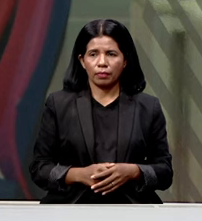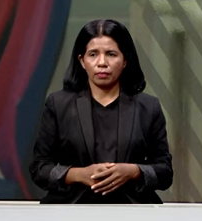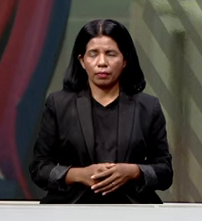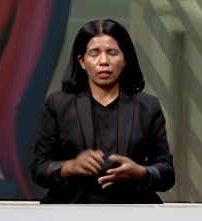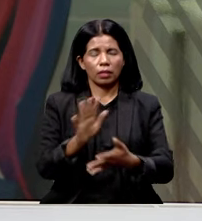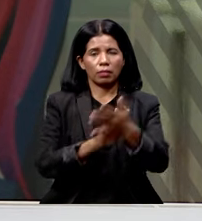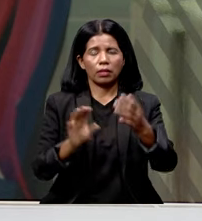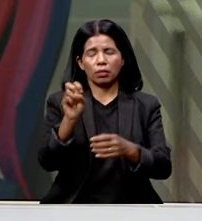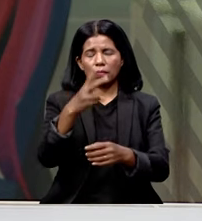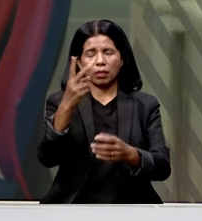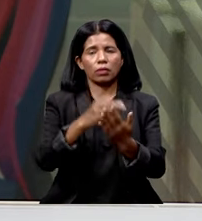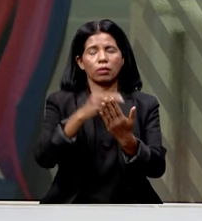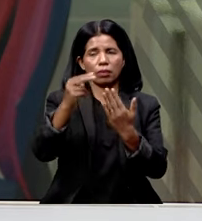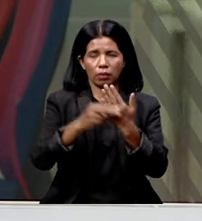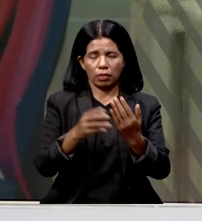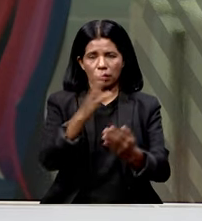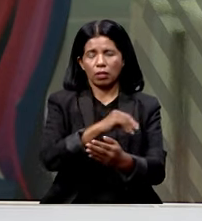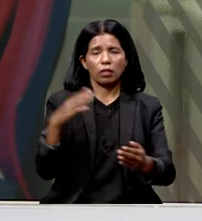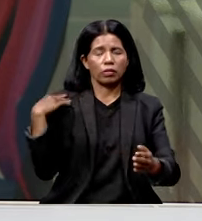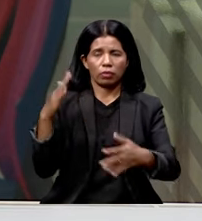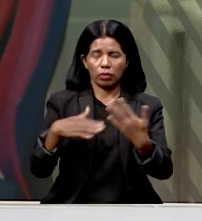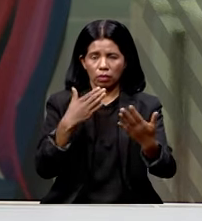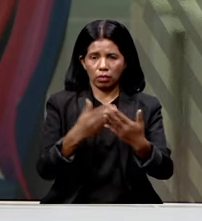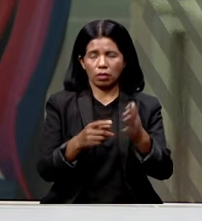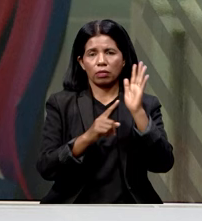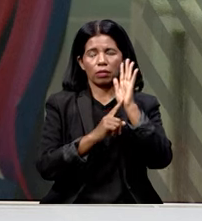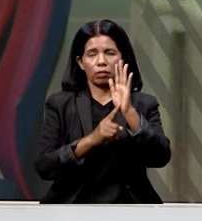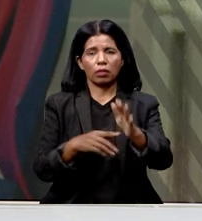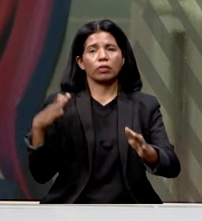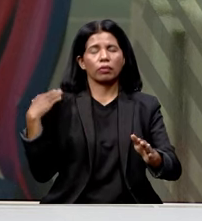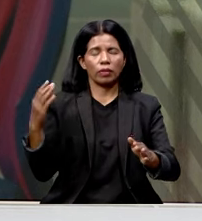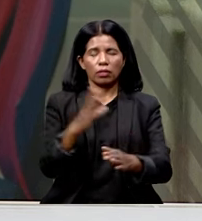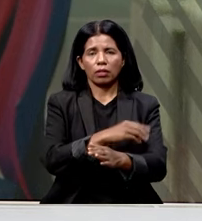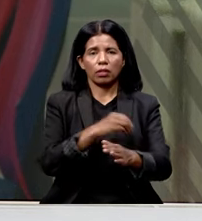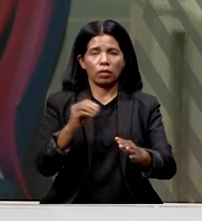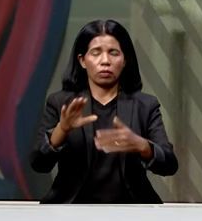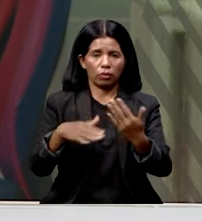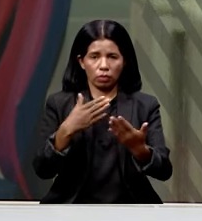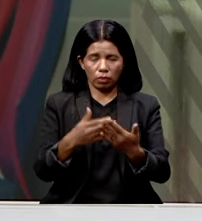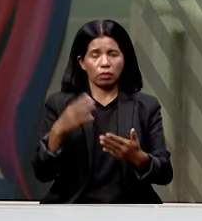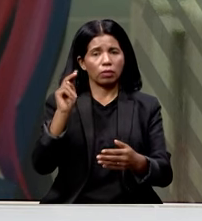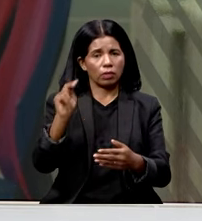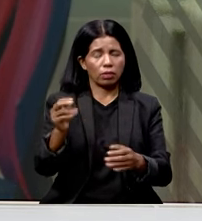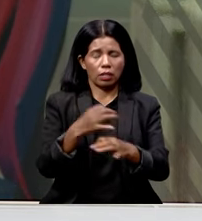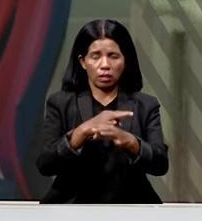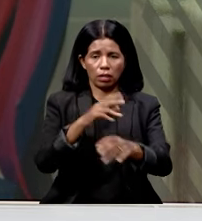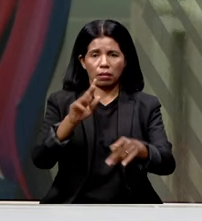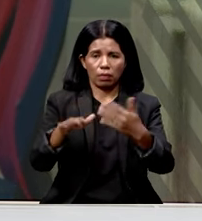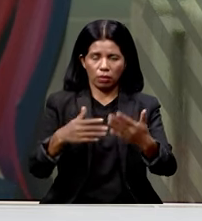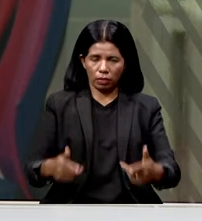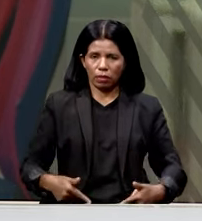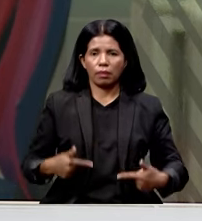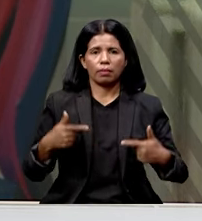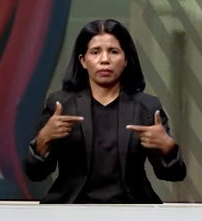Celebração 12 de novembro sem motivação para a juventude sira, a tua tuta luta, a juventude lorico, a sua insirania, o dia a dia, povo